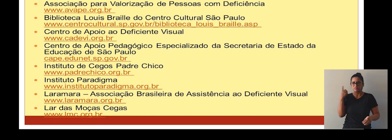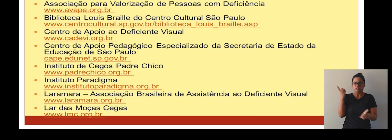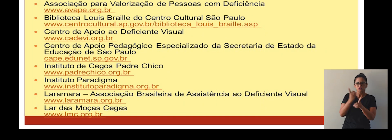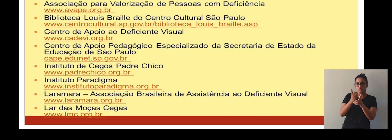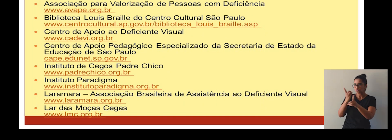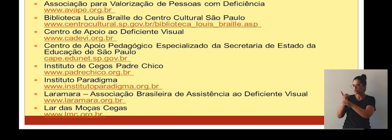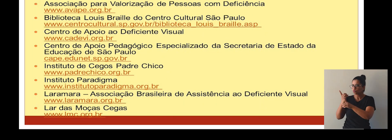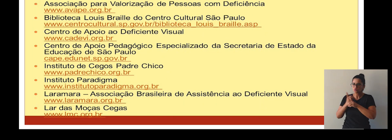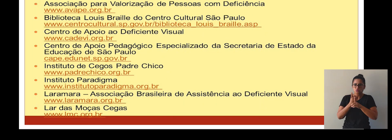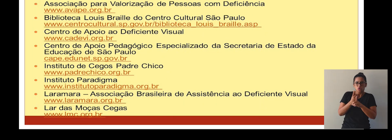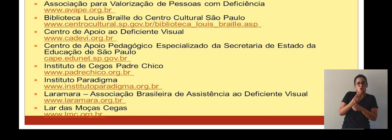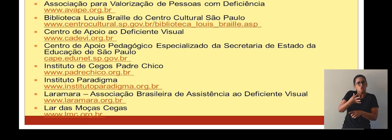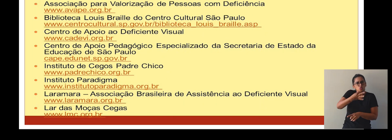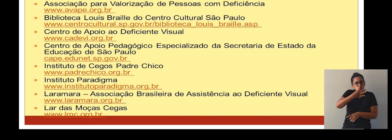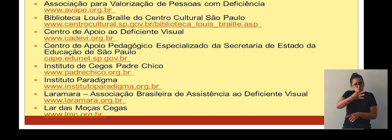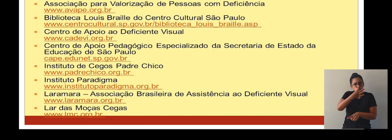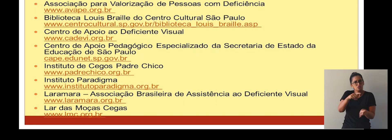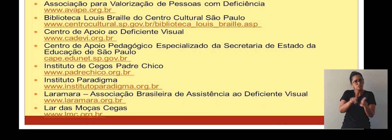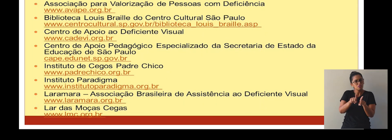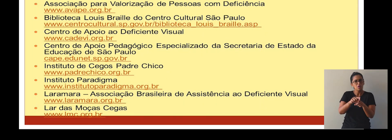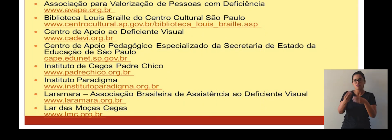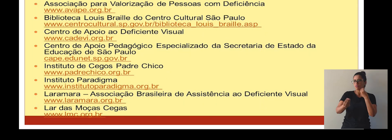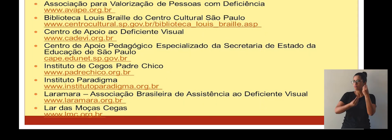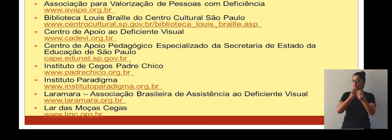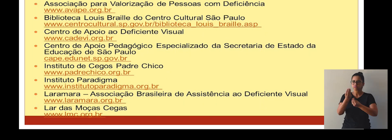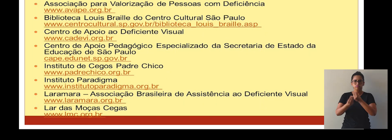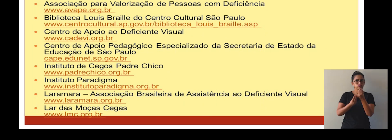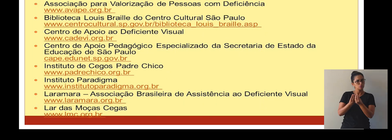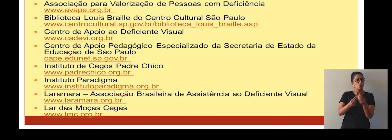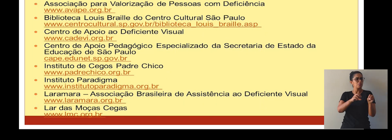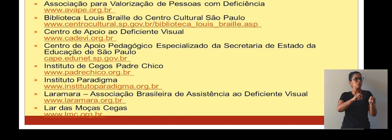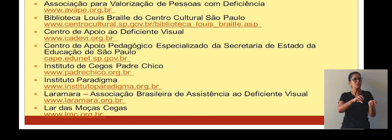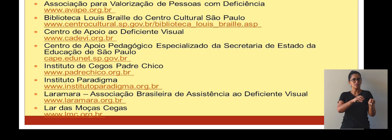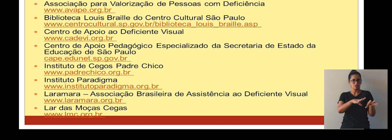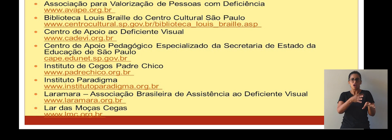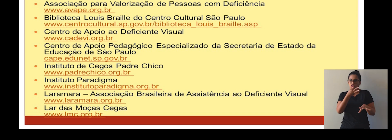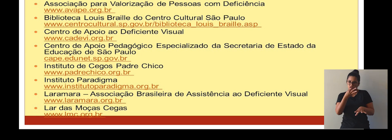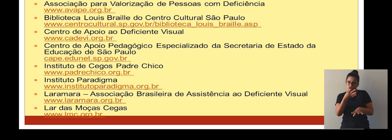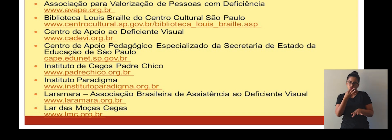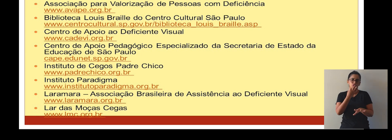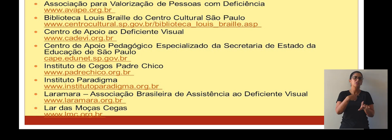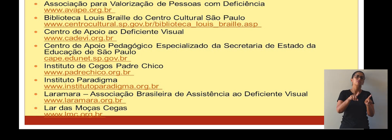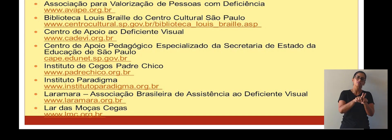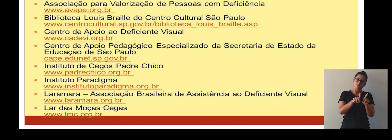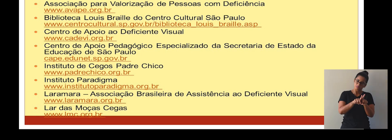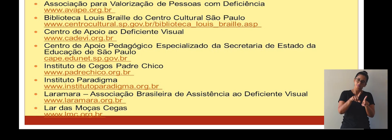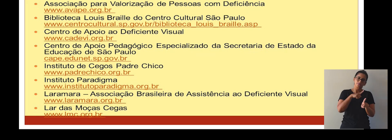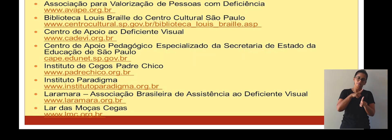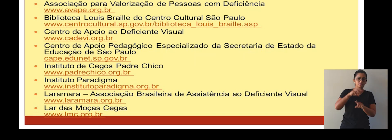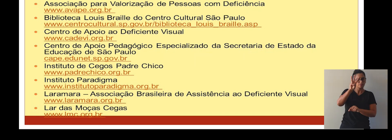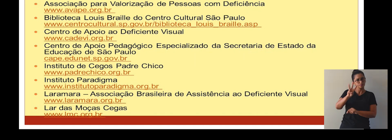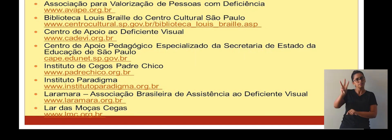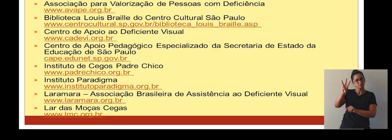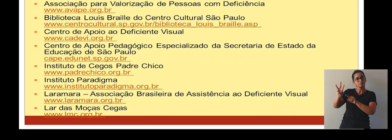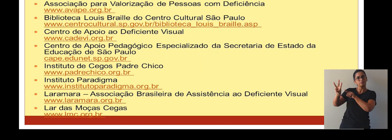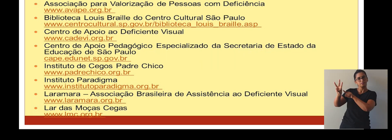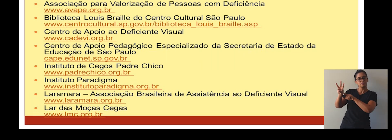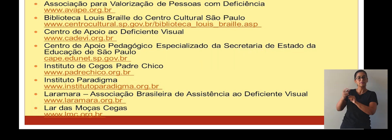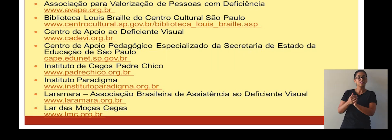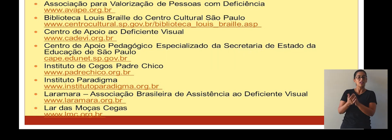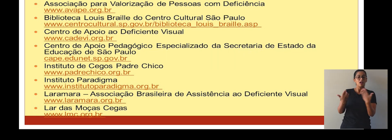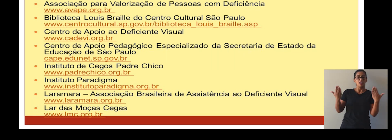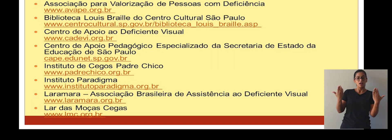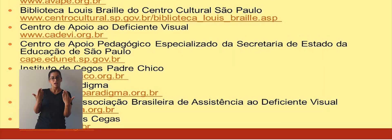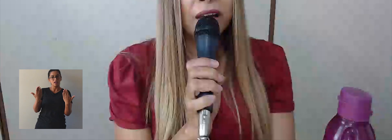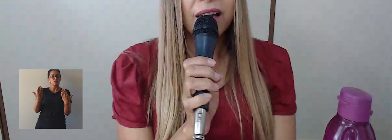algumas dicas de trabalhar com a criança deficiente visual em sala de aula ou na sala de recursos. Tá? E nós também vamos